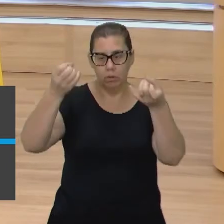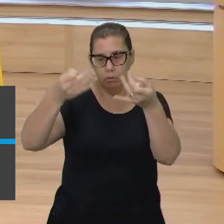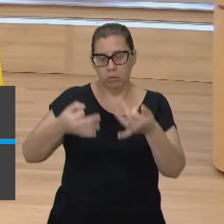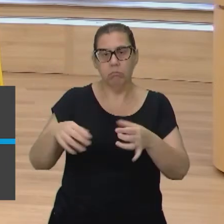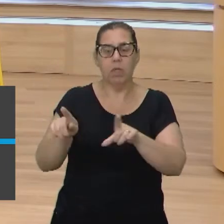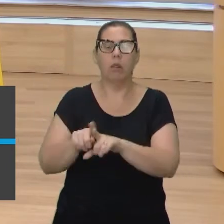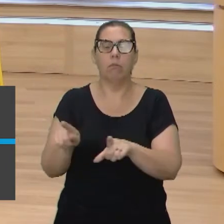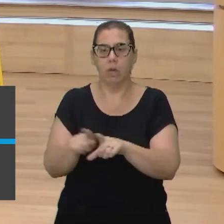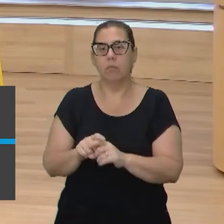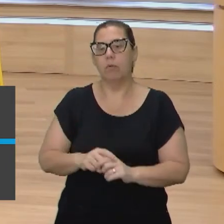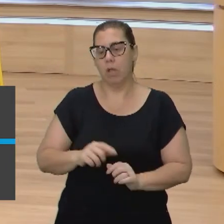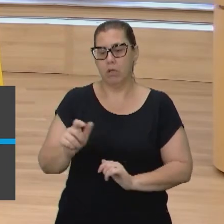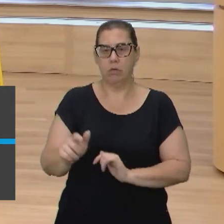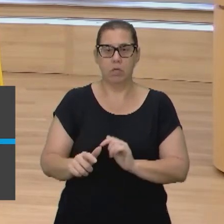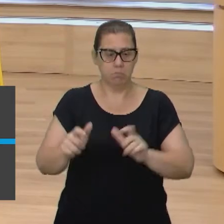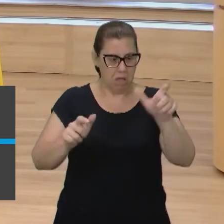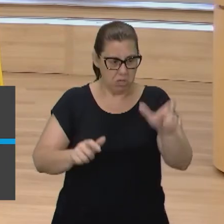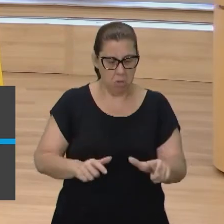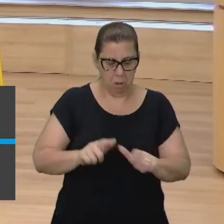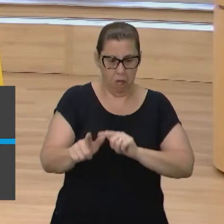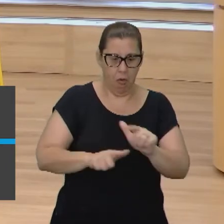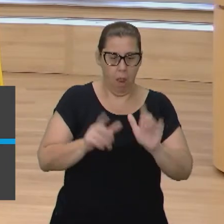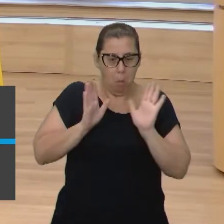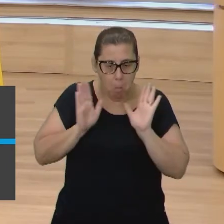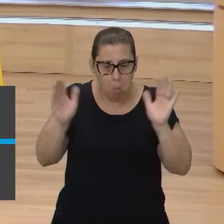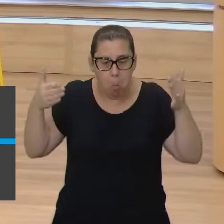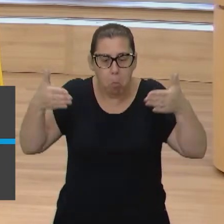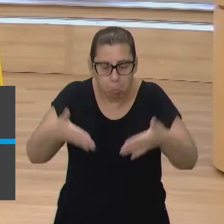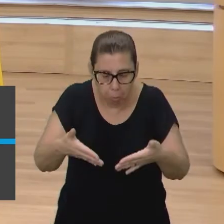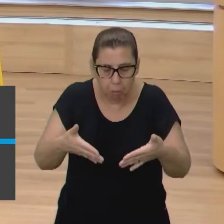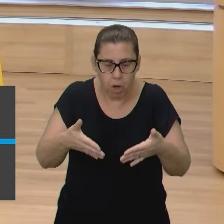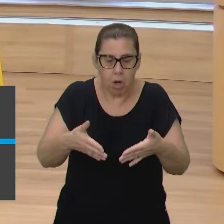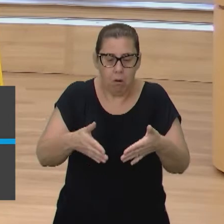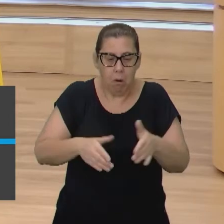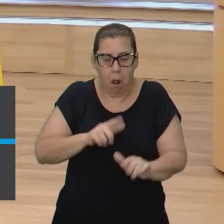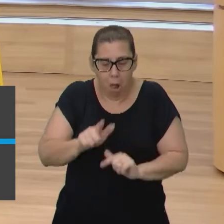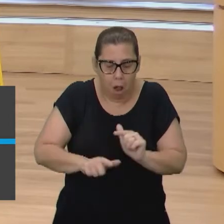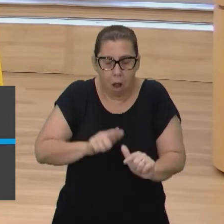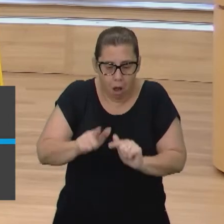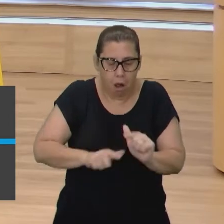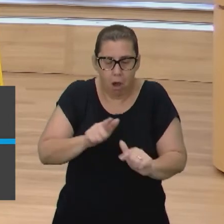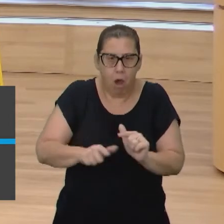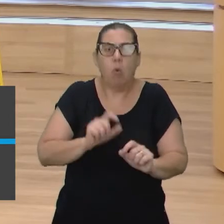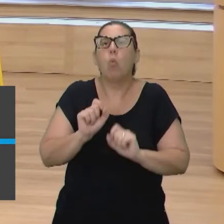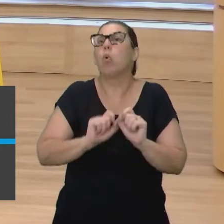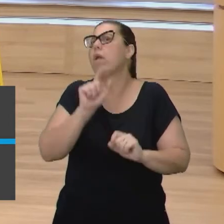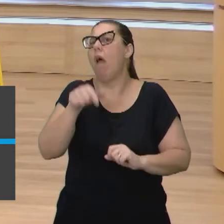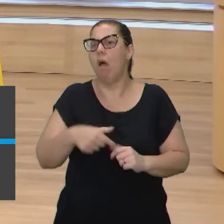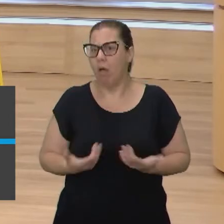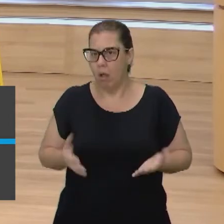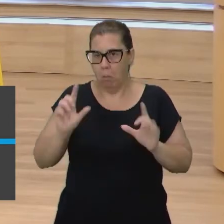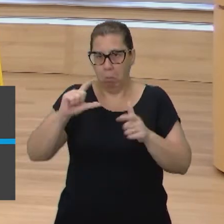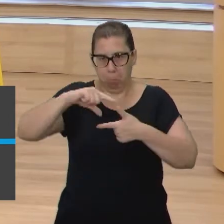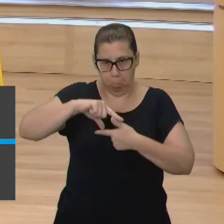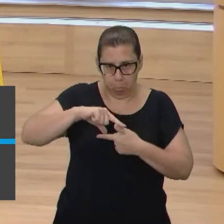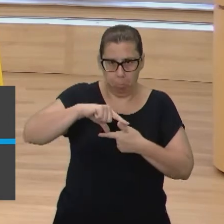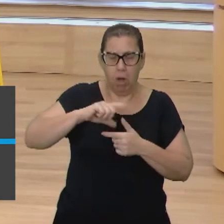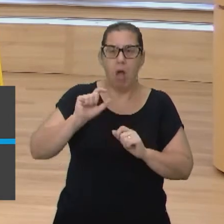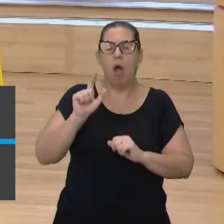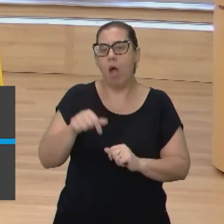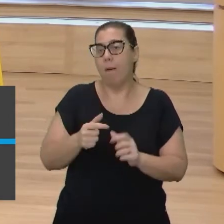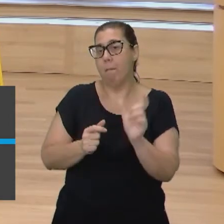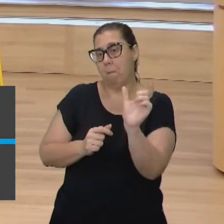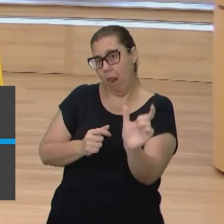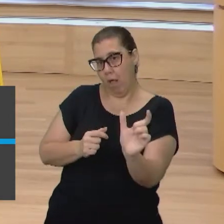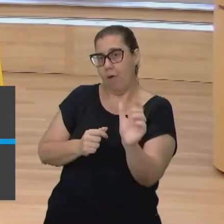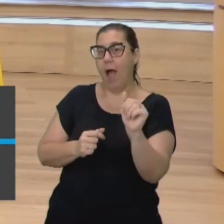esses trabalhadores eles estão alienados. Em que sentido? O que significa alienação? Bom, essa palavra, né, agora eu